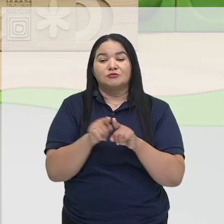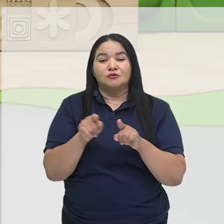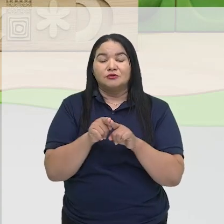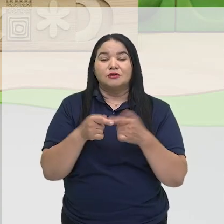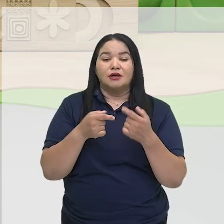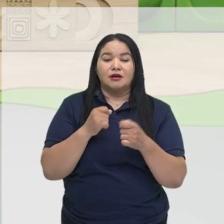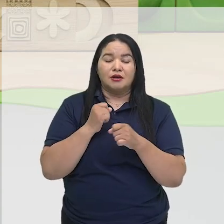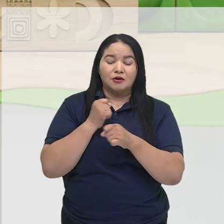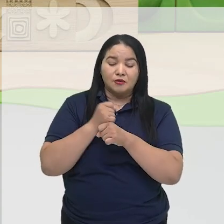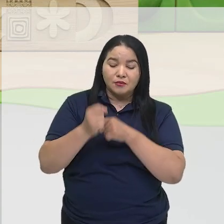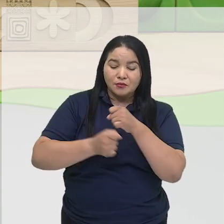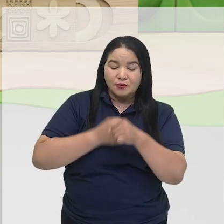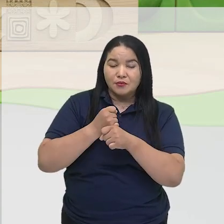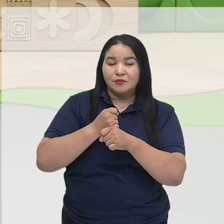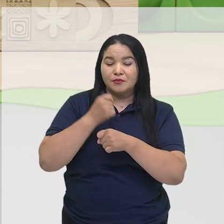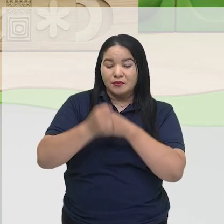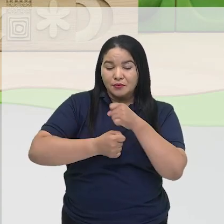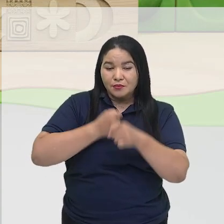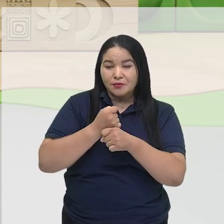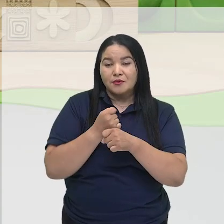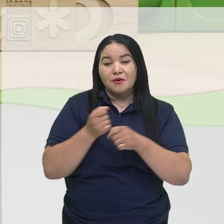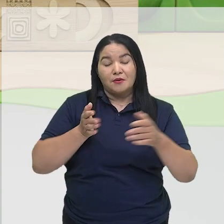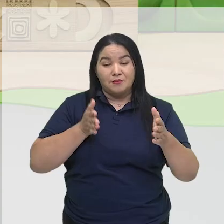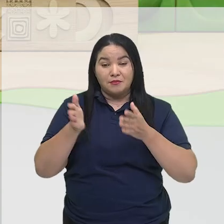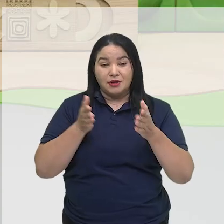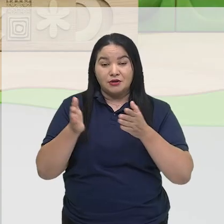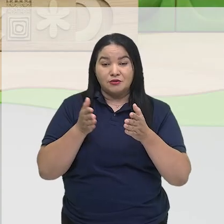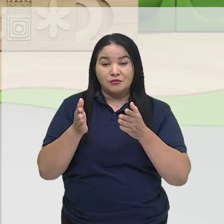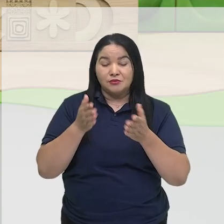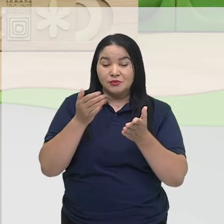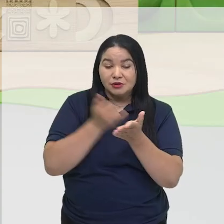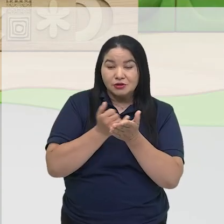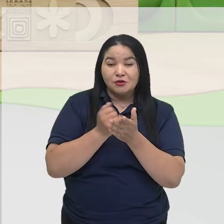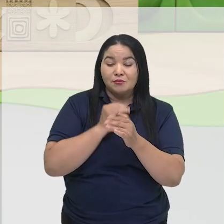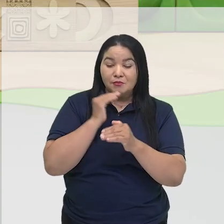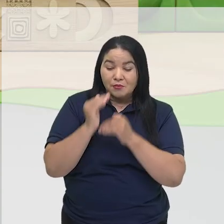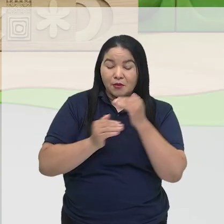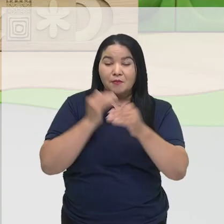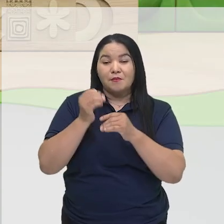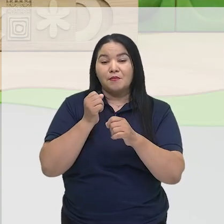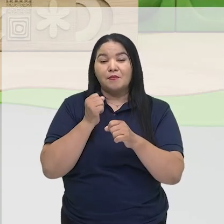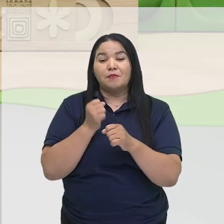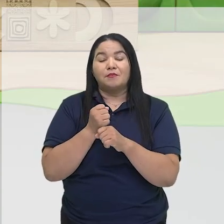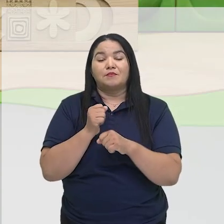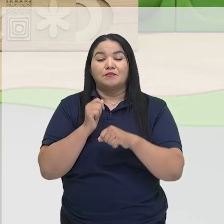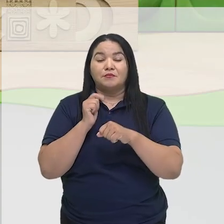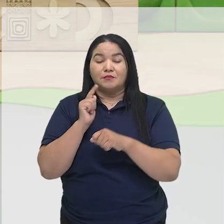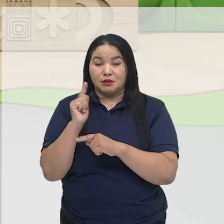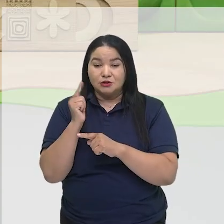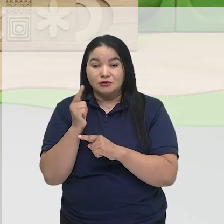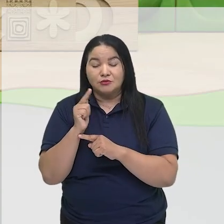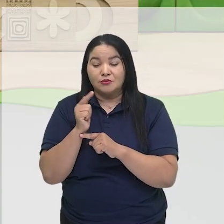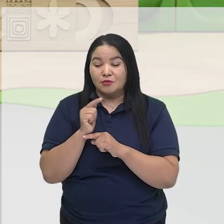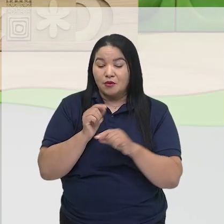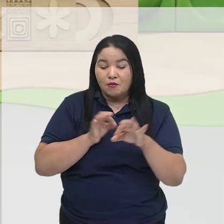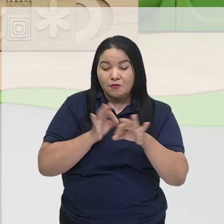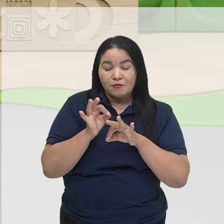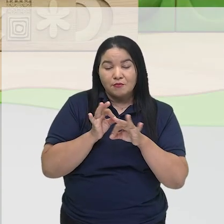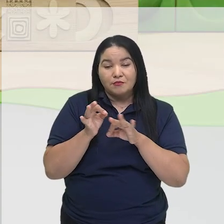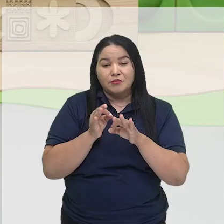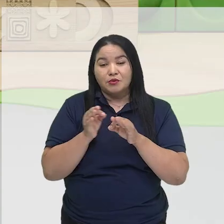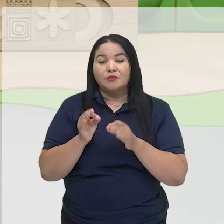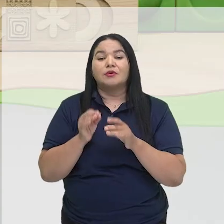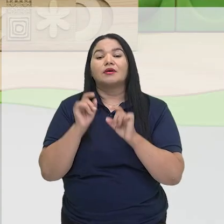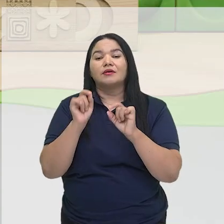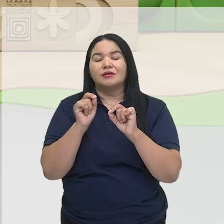construção, durante o seu período de construção, né, de processo geológico, ela gerou o